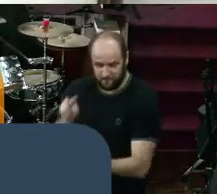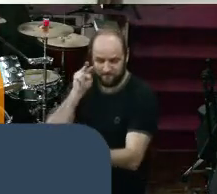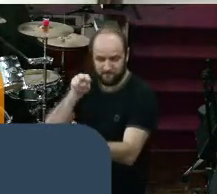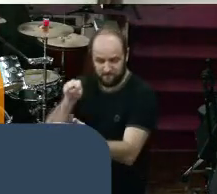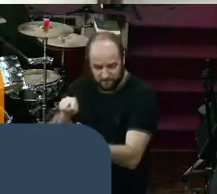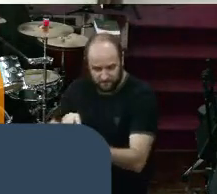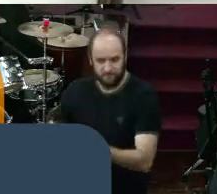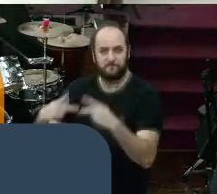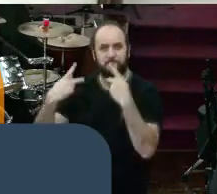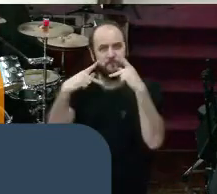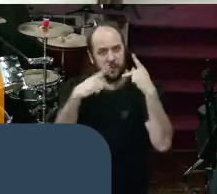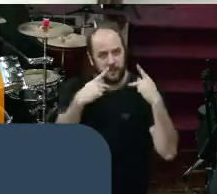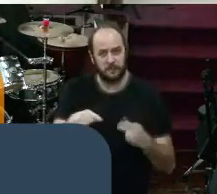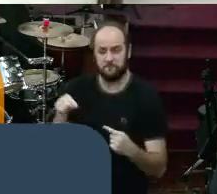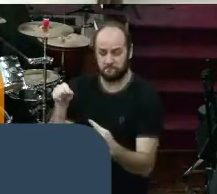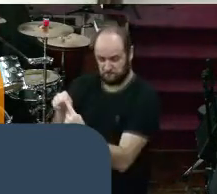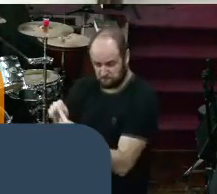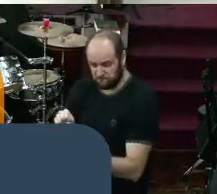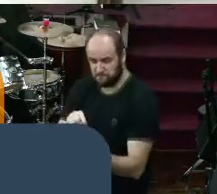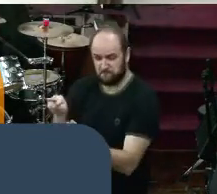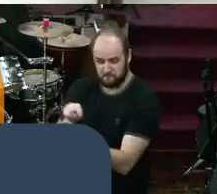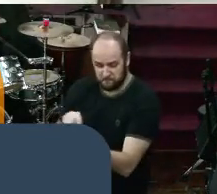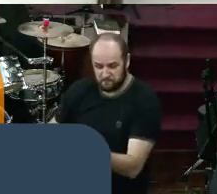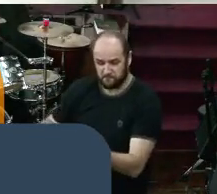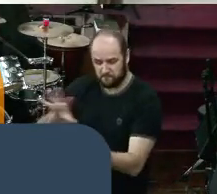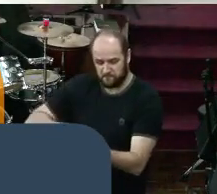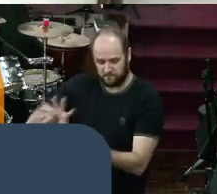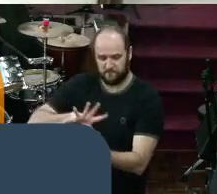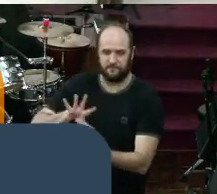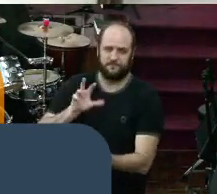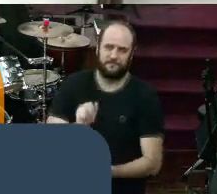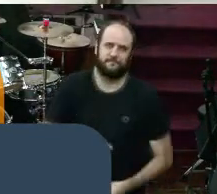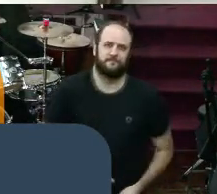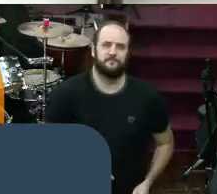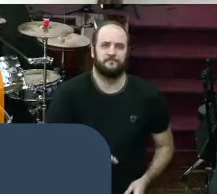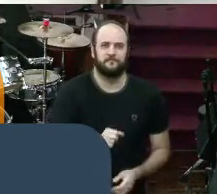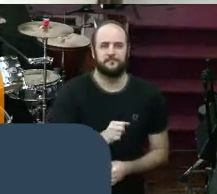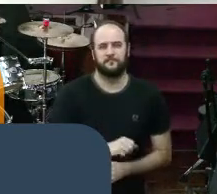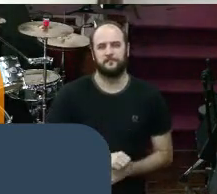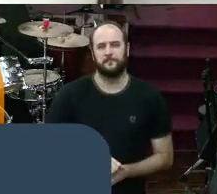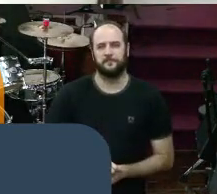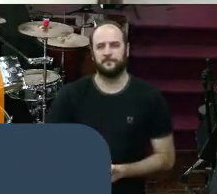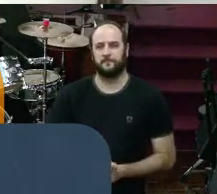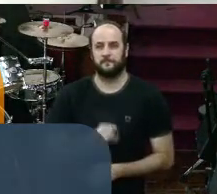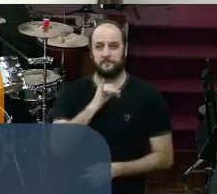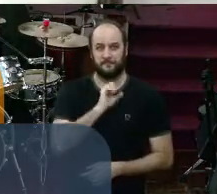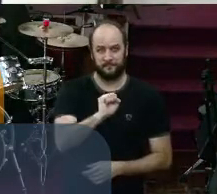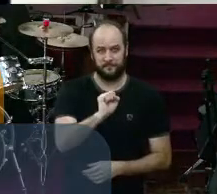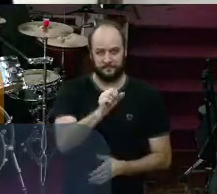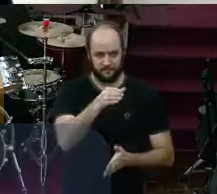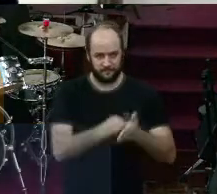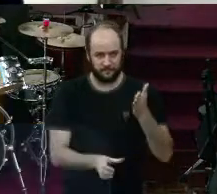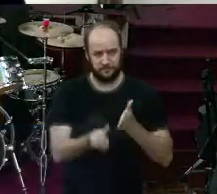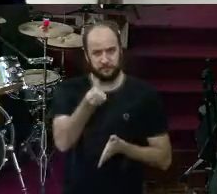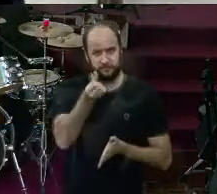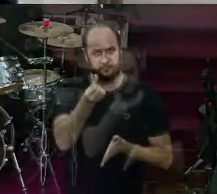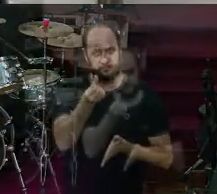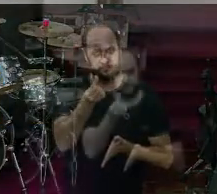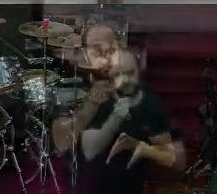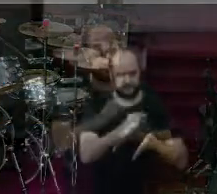durante a pregação que eu for solicitando a cada um dos irmãos. Isaías, capítulo 6, de 1 a